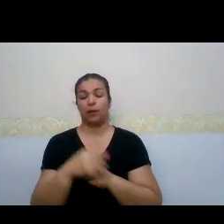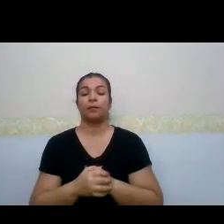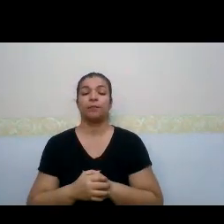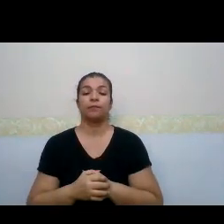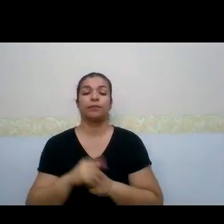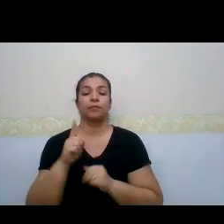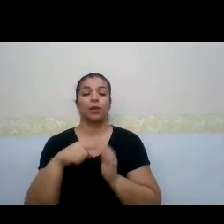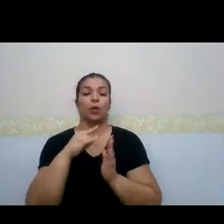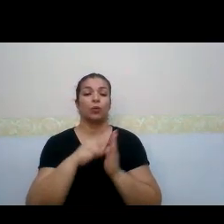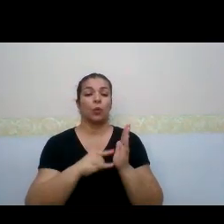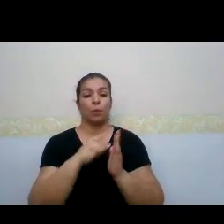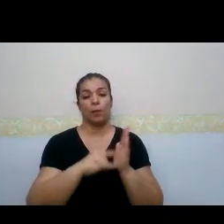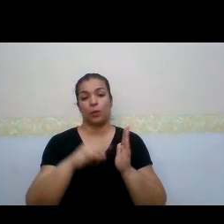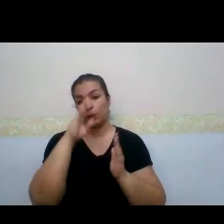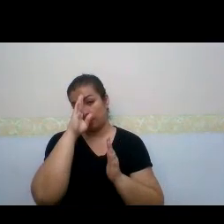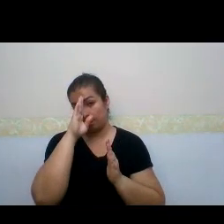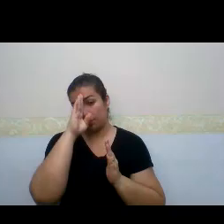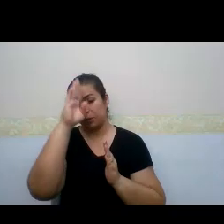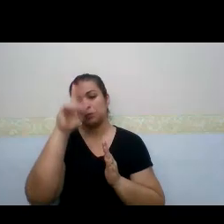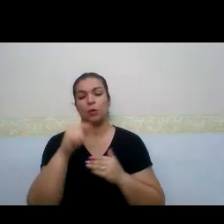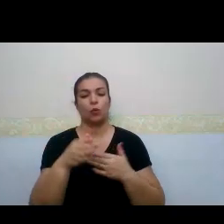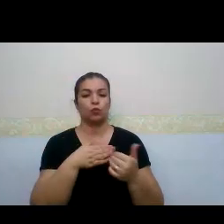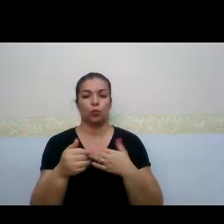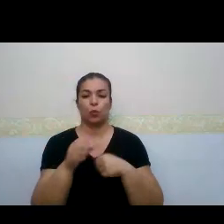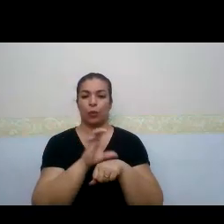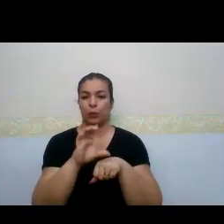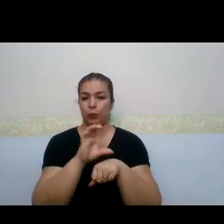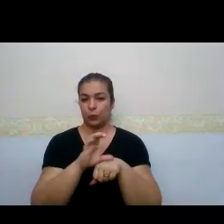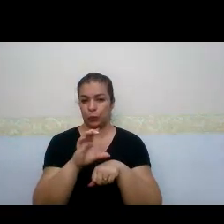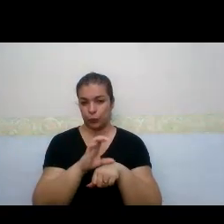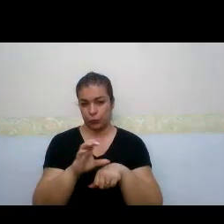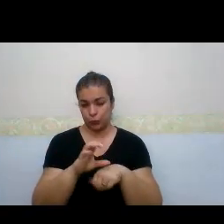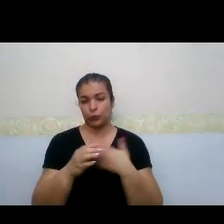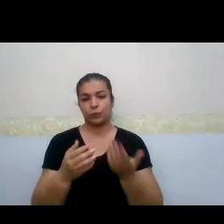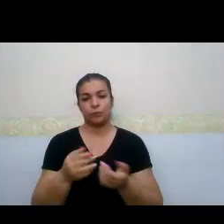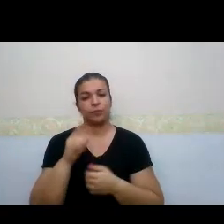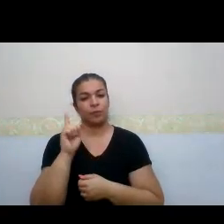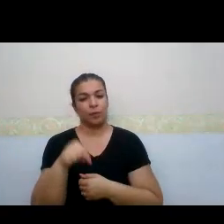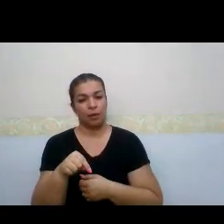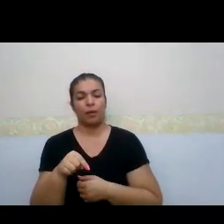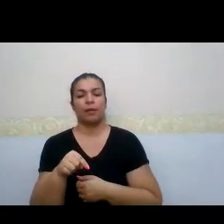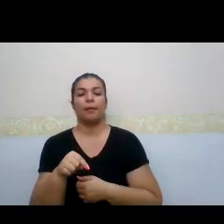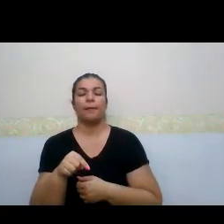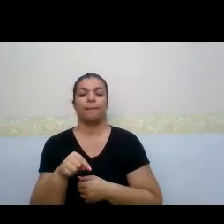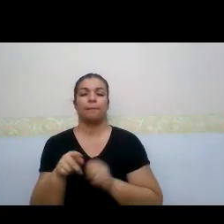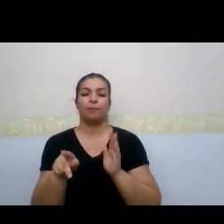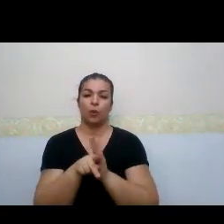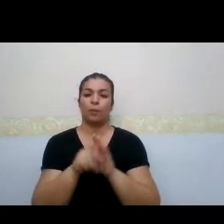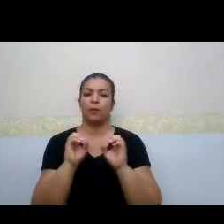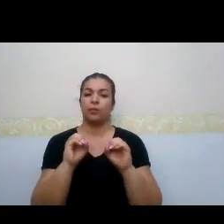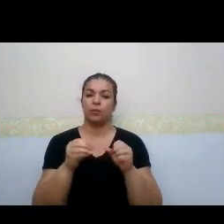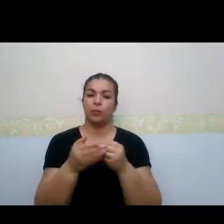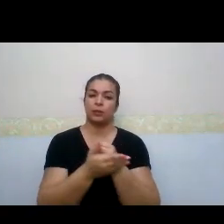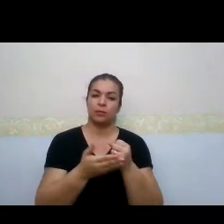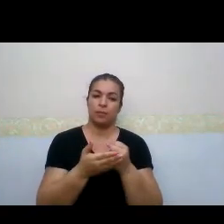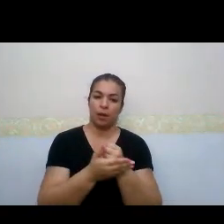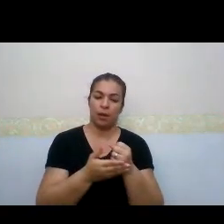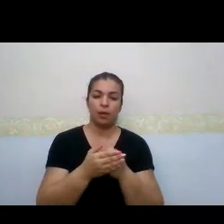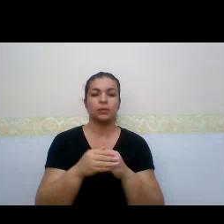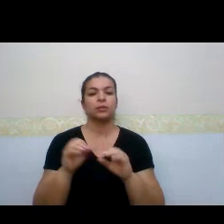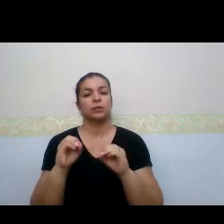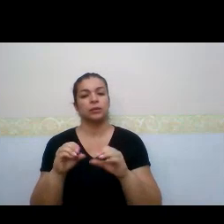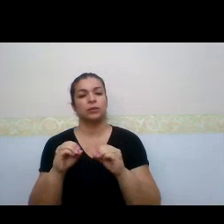documento central de qualquer curso, tá? Seja em nível da educação básica, da educação